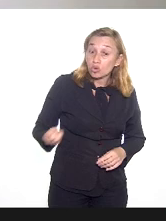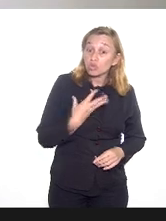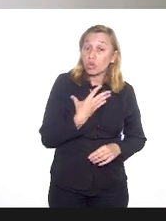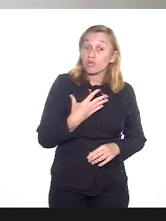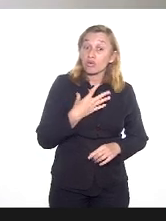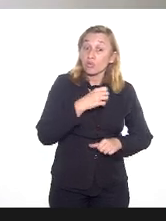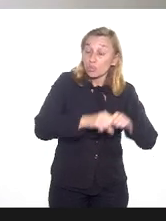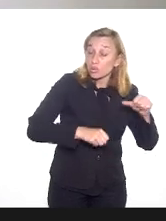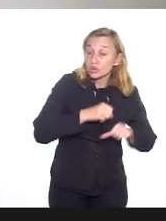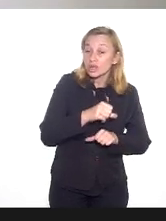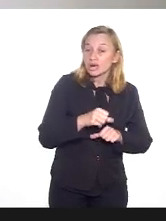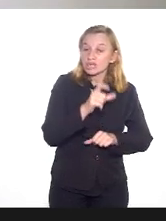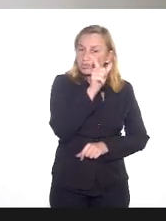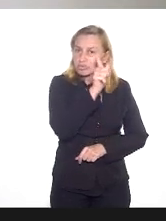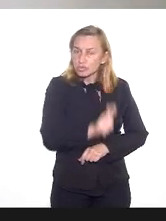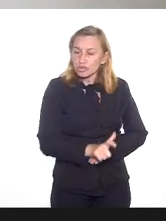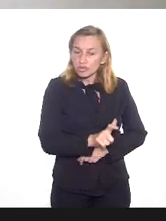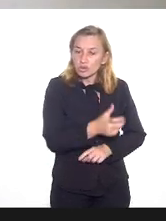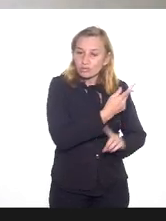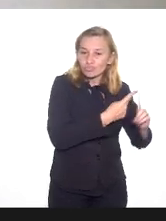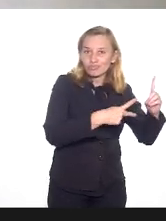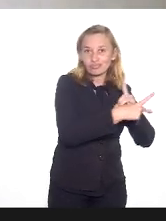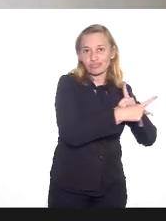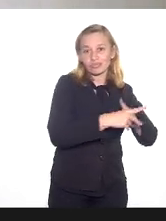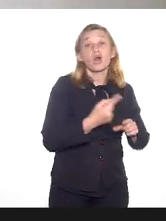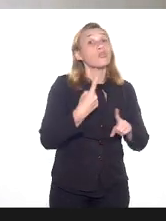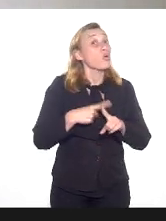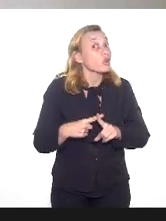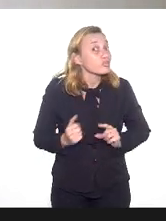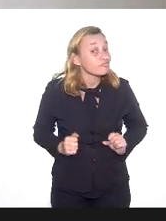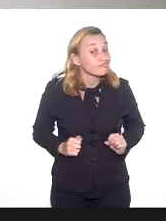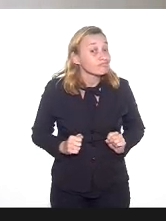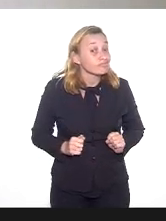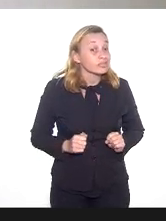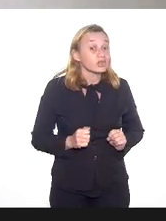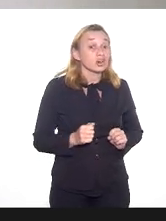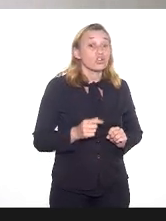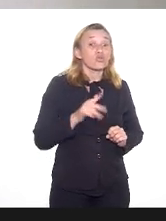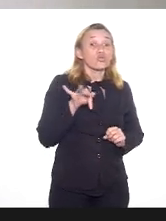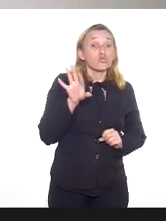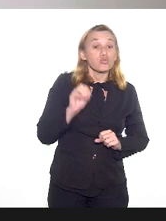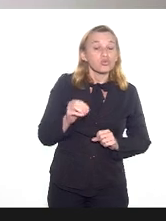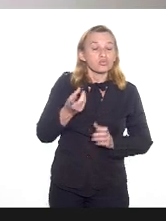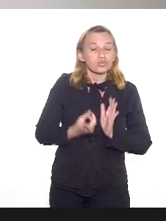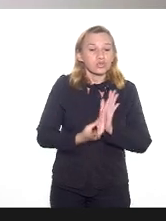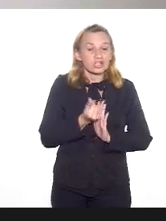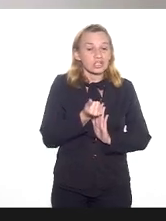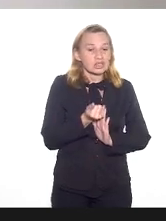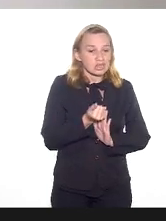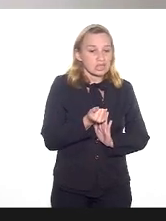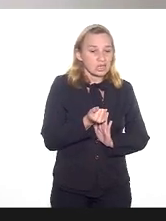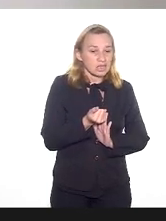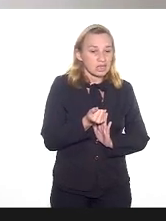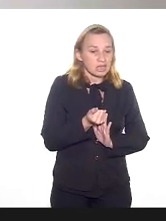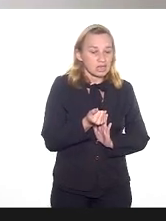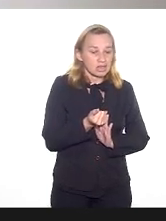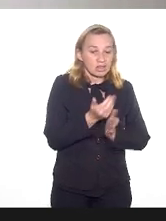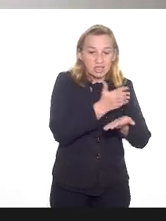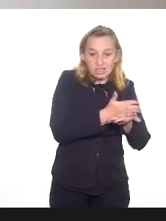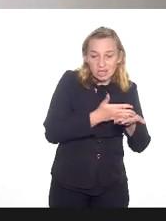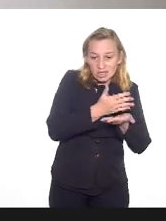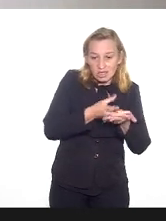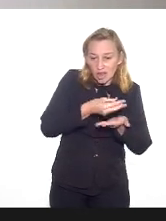mudança no perfil do regime previdenciário. Por quê? Porque o fundo financeiro, que até então era um fundo de